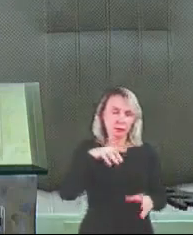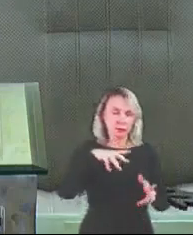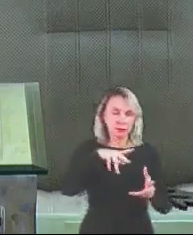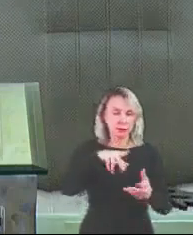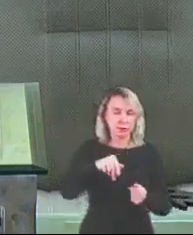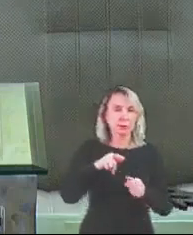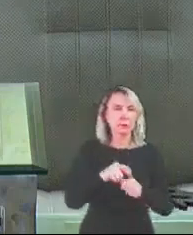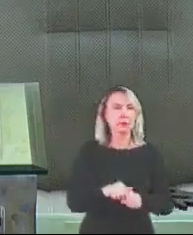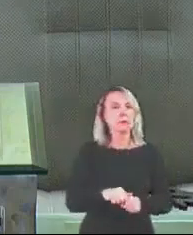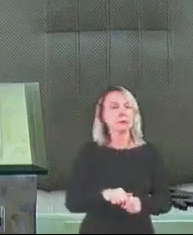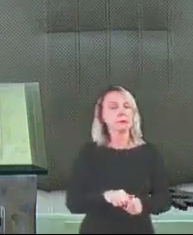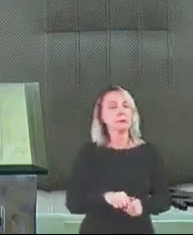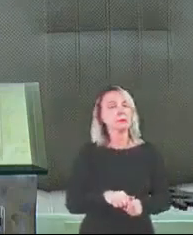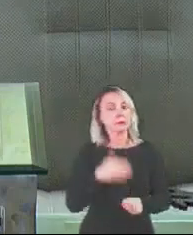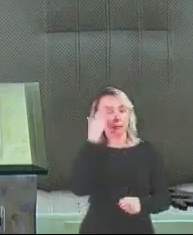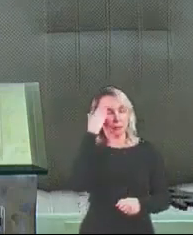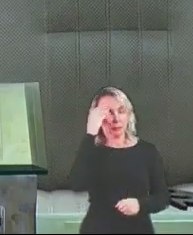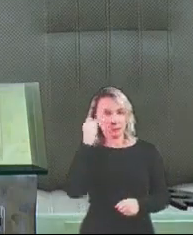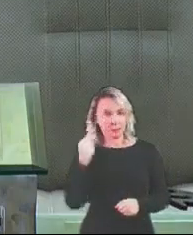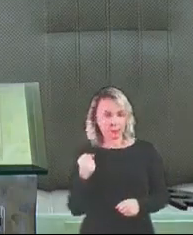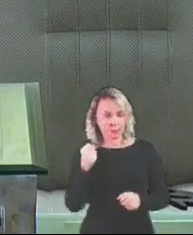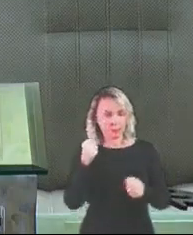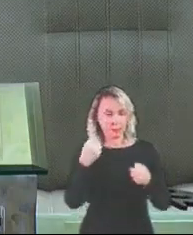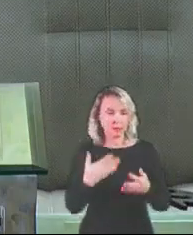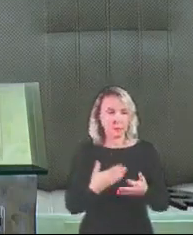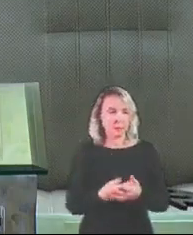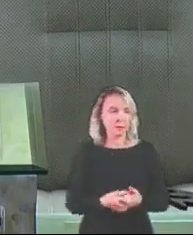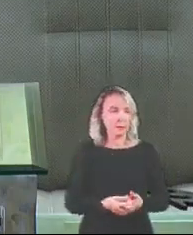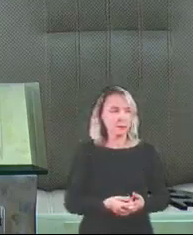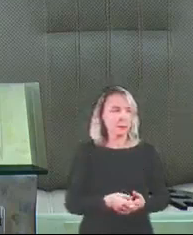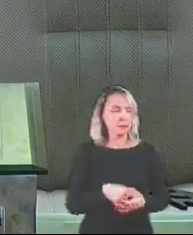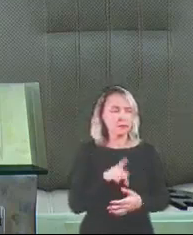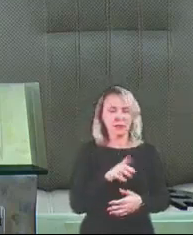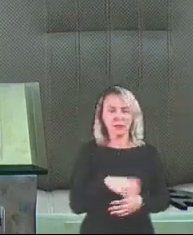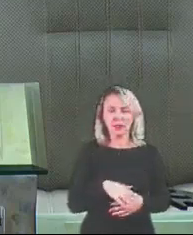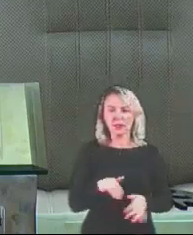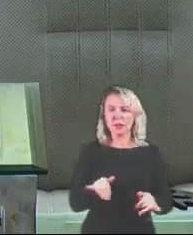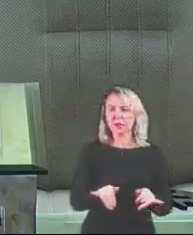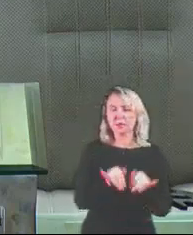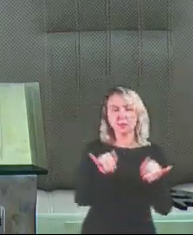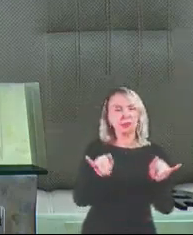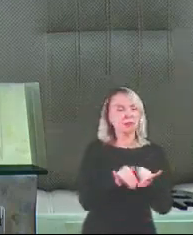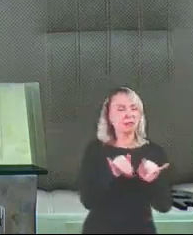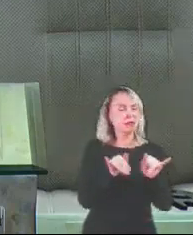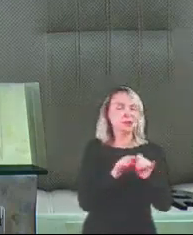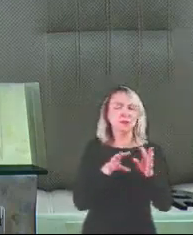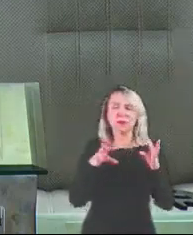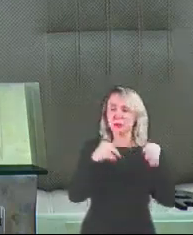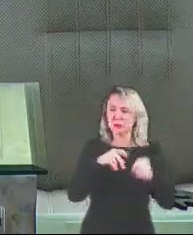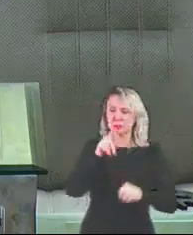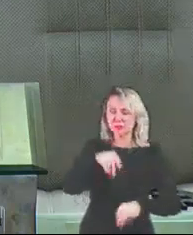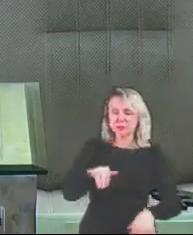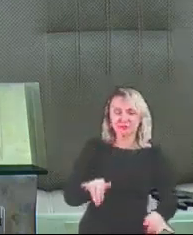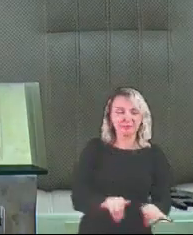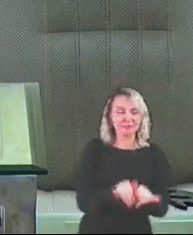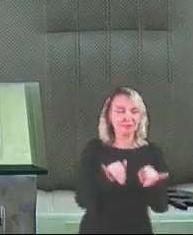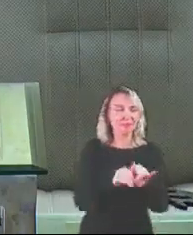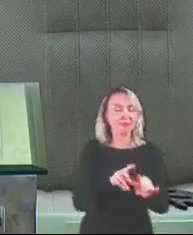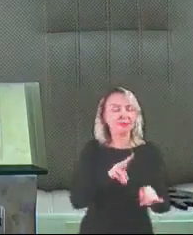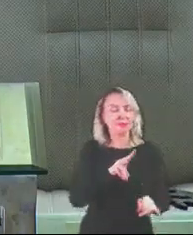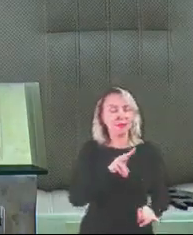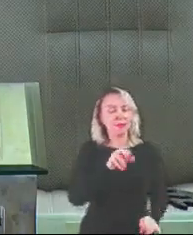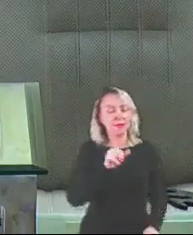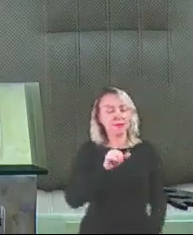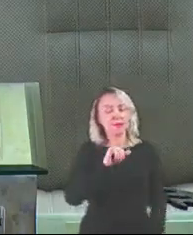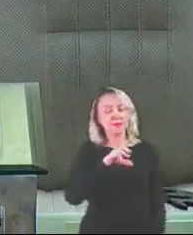diz, vaidade de vaidades, tudo é vaidade. Em que as pessoas pegaram isso como vaidade de